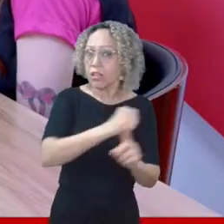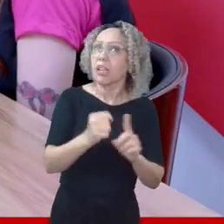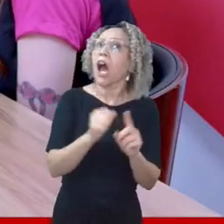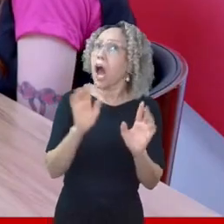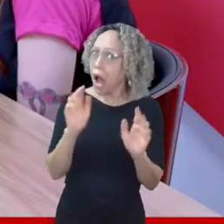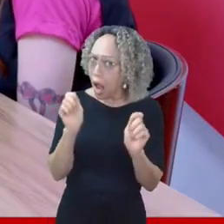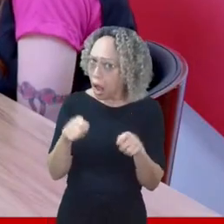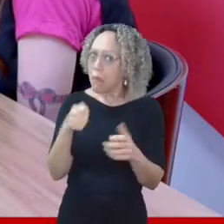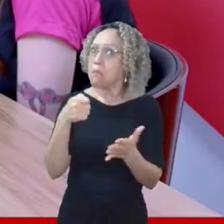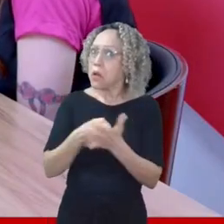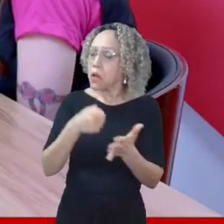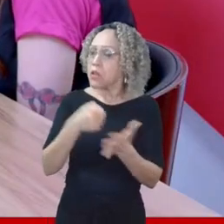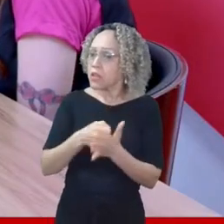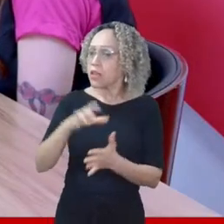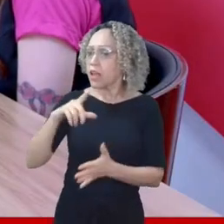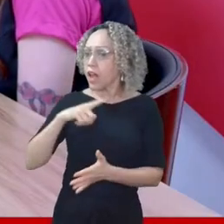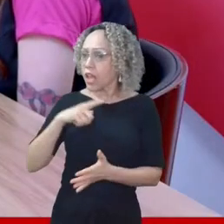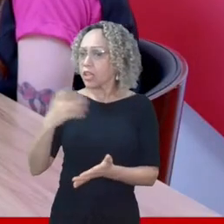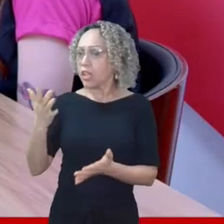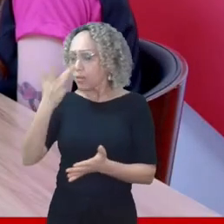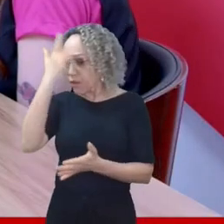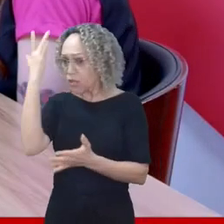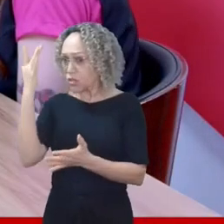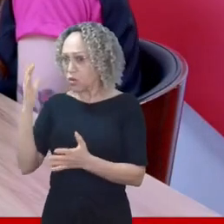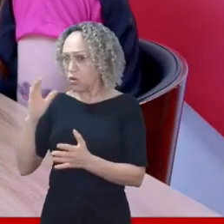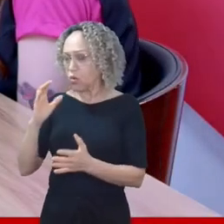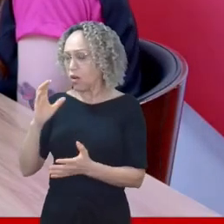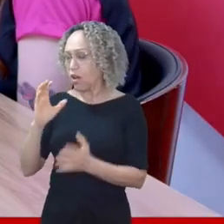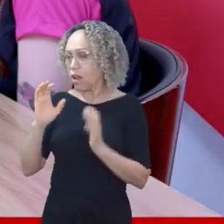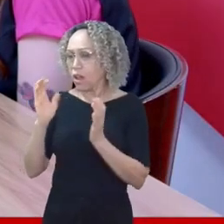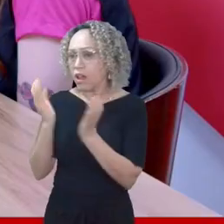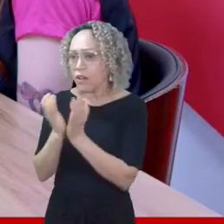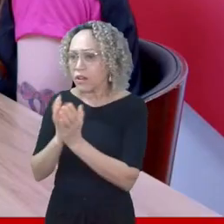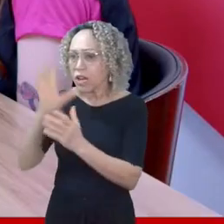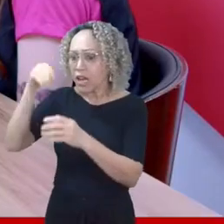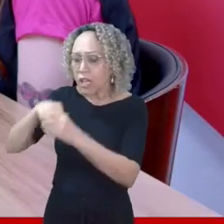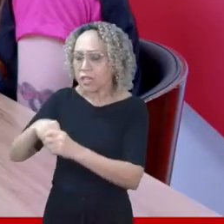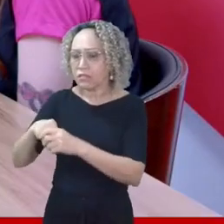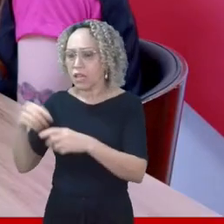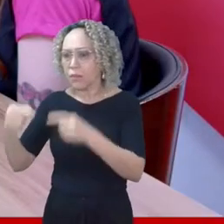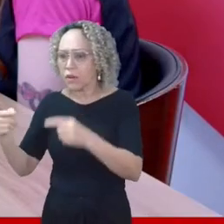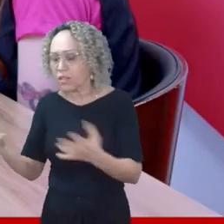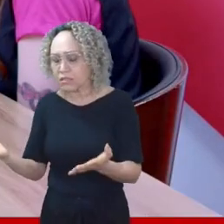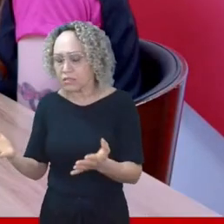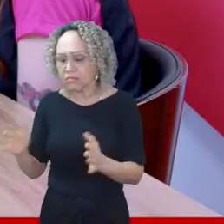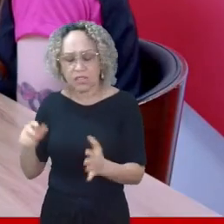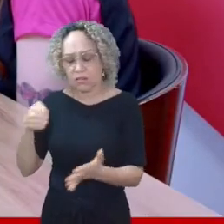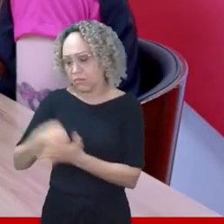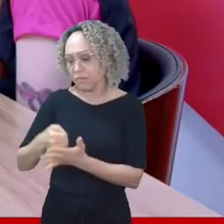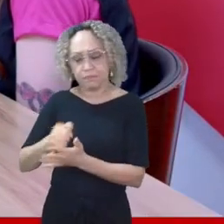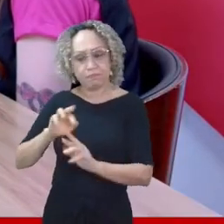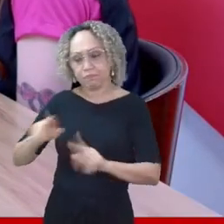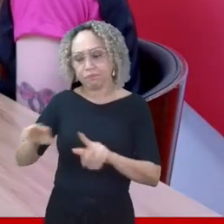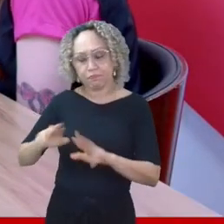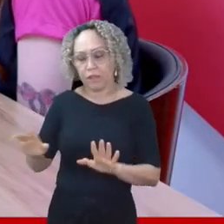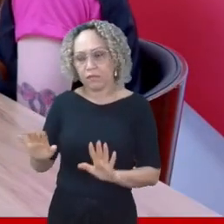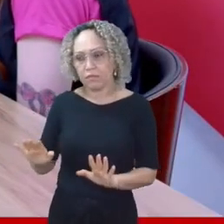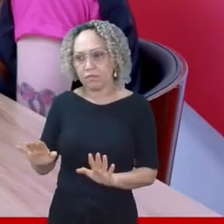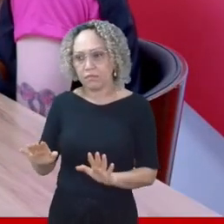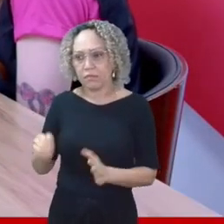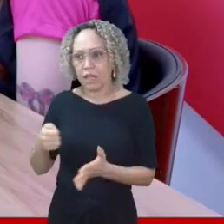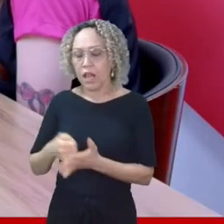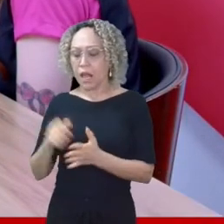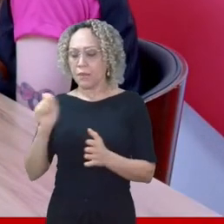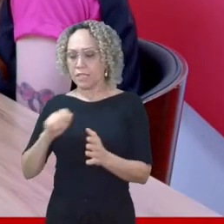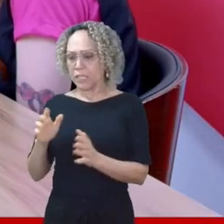O que não é certo. Não é uma obrigação que se tenha. Se tem que ter a pluralidade de representatividade. Isso sim. Mas não necessariamente